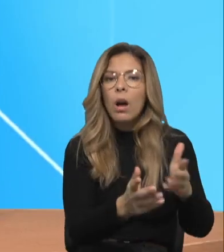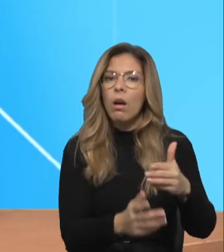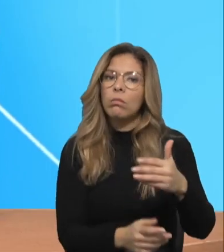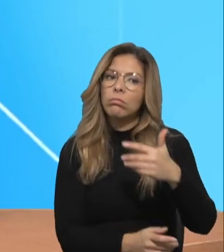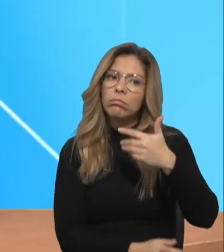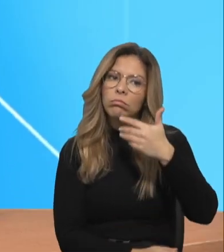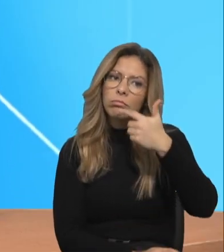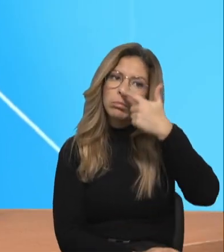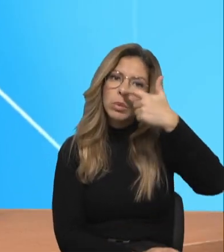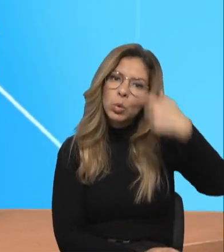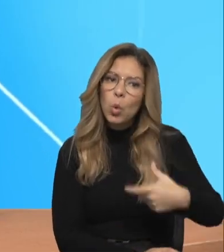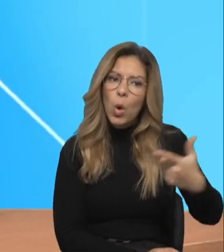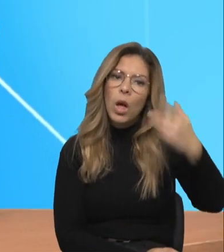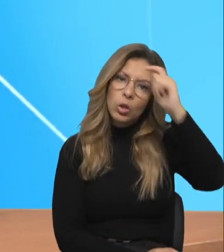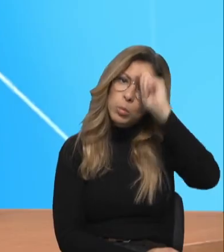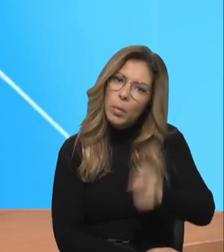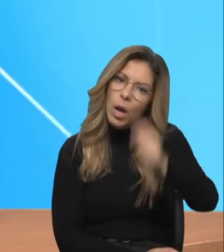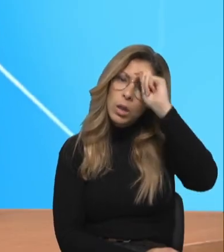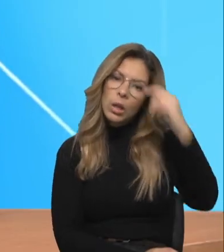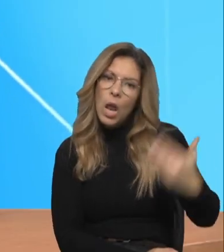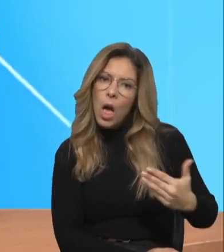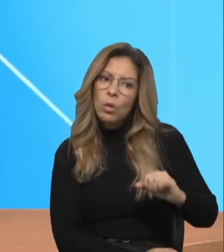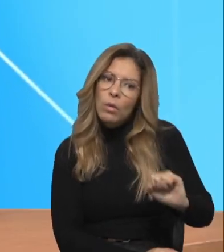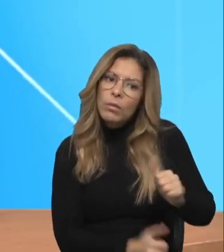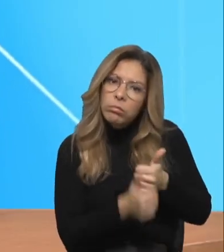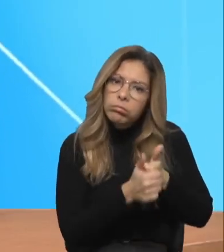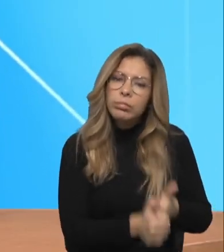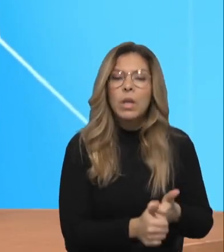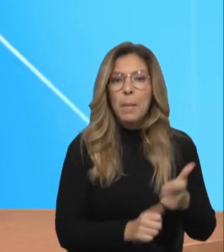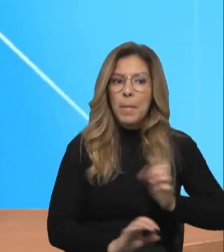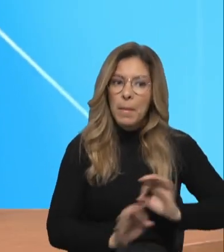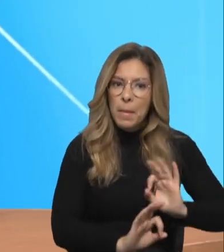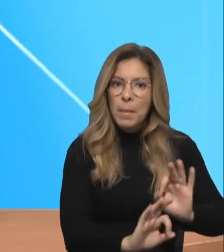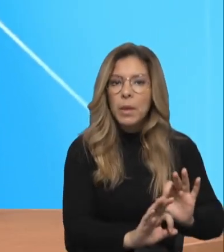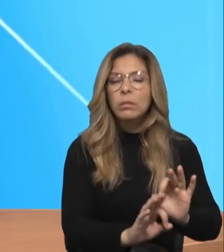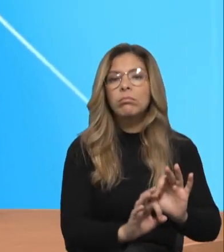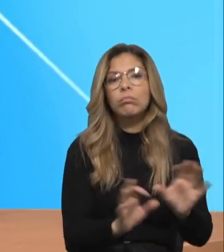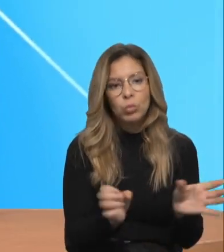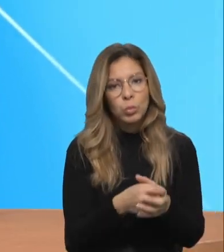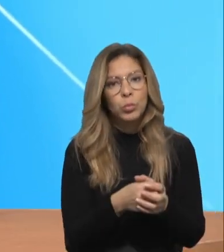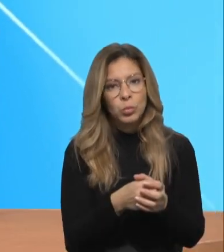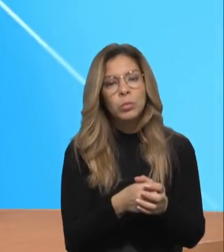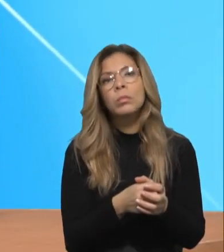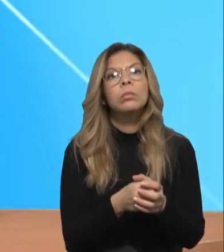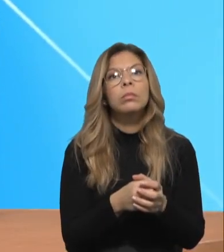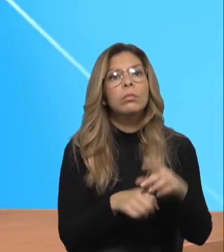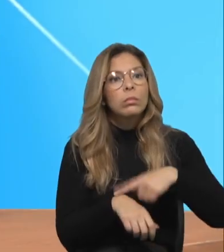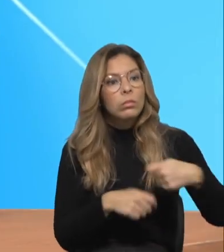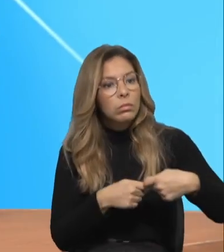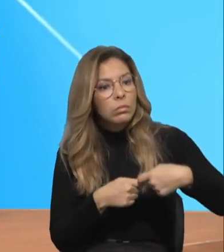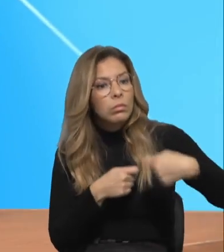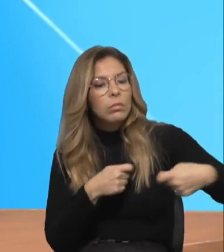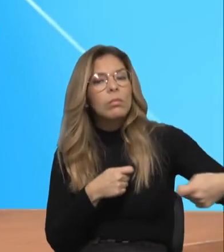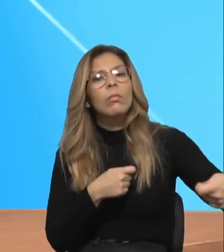que falar, preparar sempre as pessoas, os angolanos e as angolanas, em todas as comunidades, em toda a extensão do território